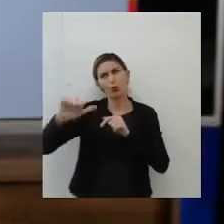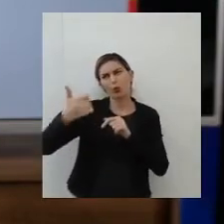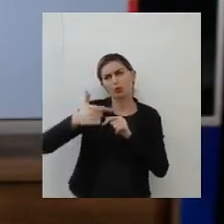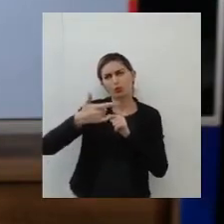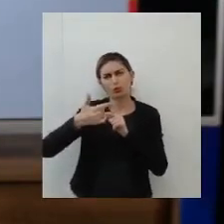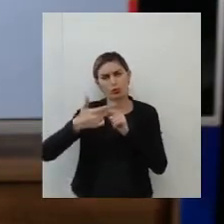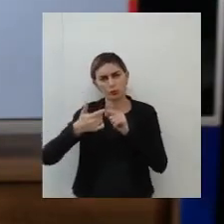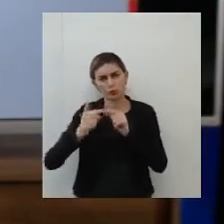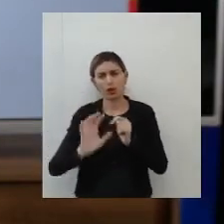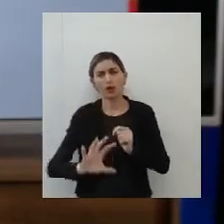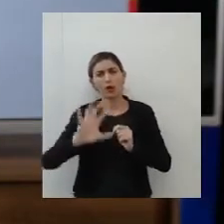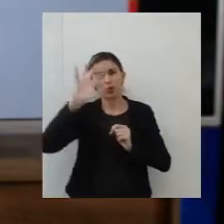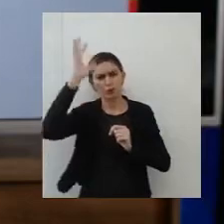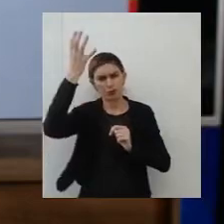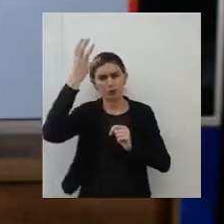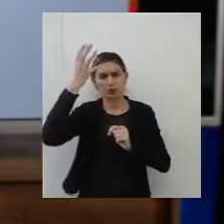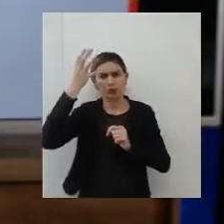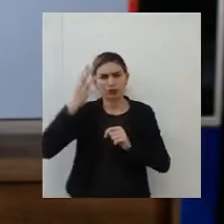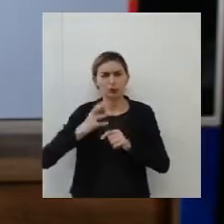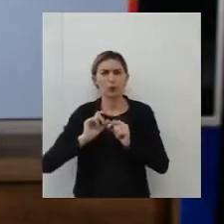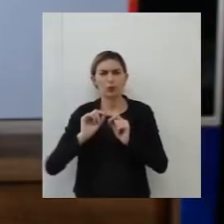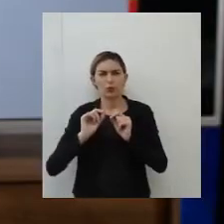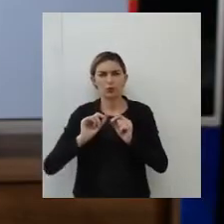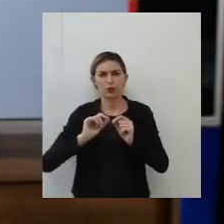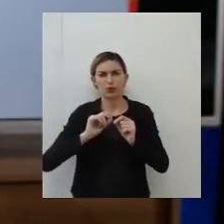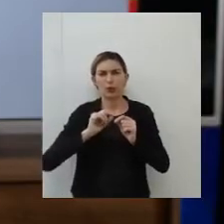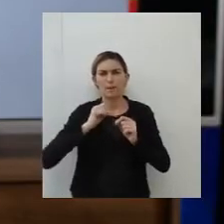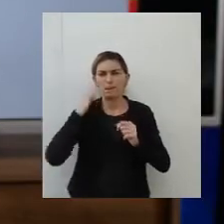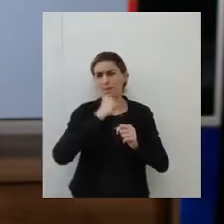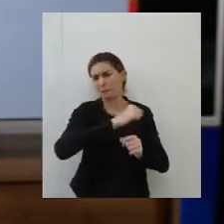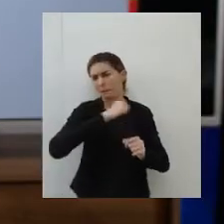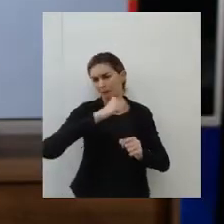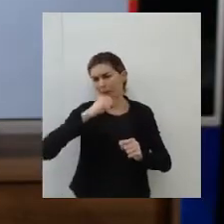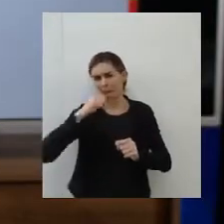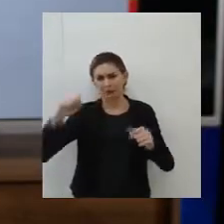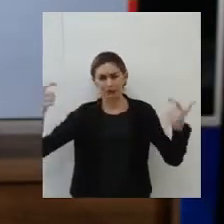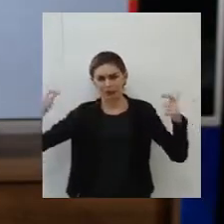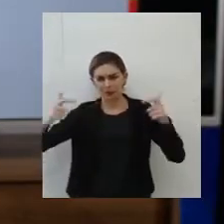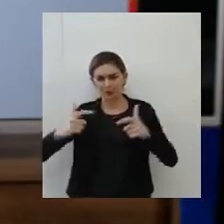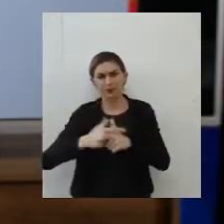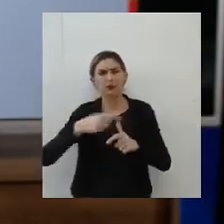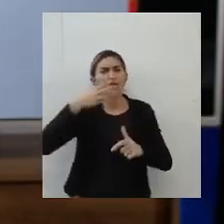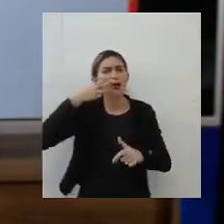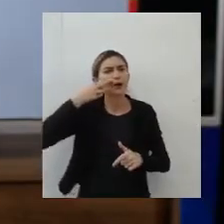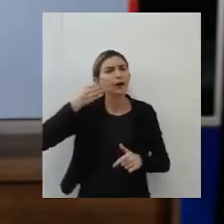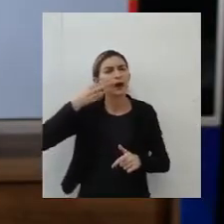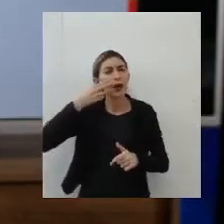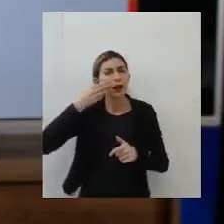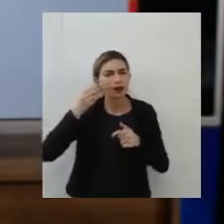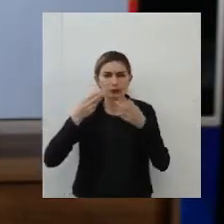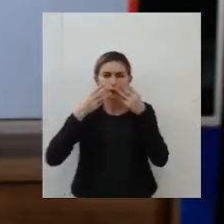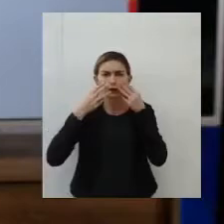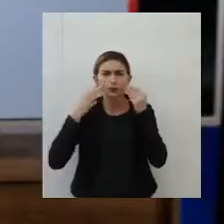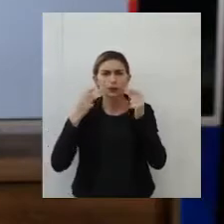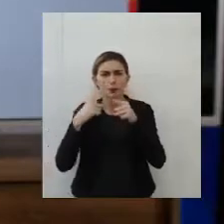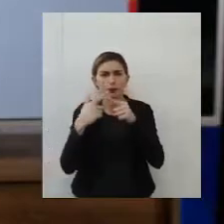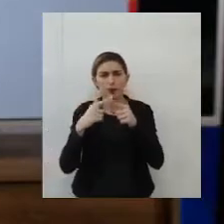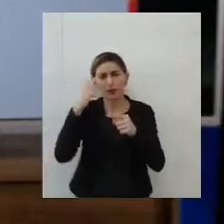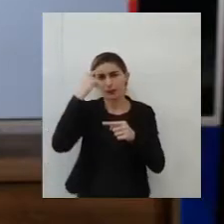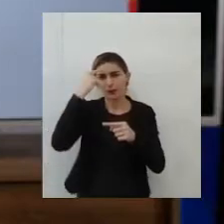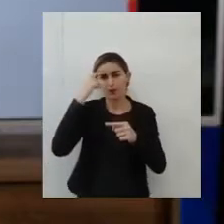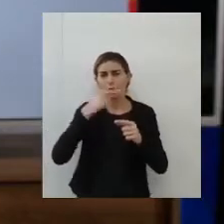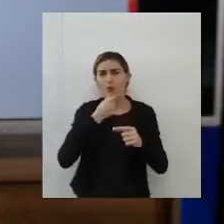12, aconteceu um evento chamado o Grande Massacre de Gatos. Porque na mentalidade do homem